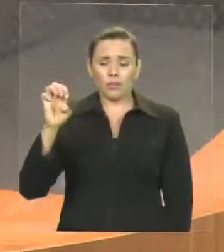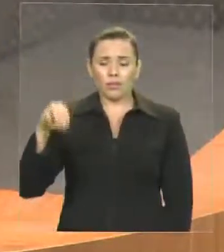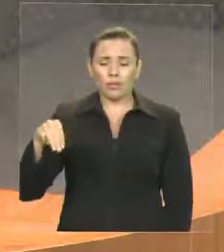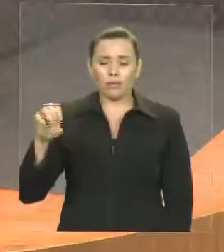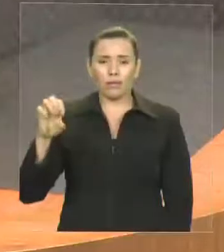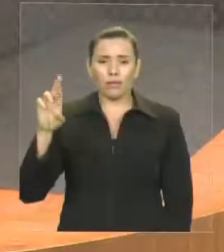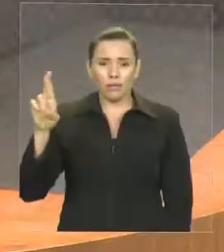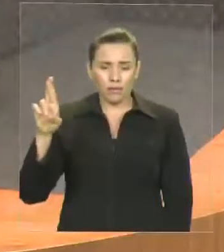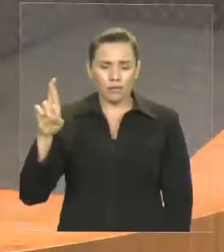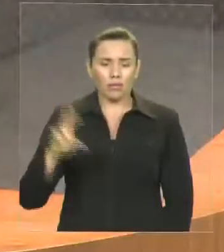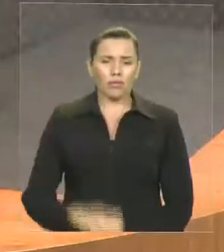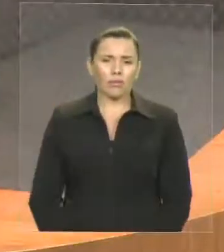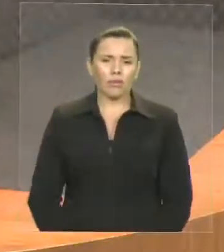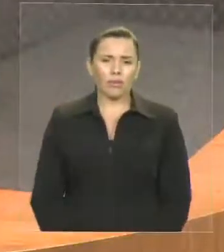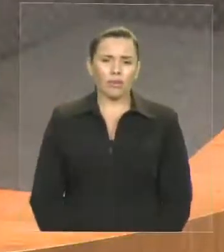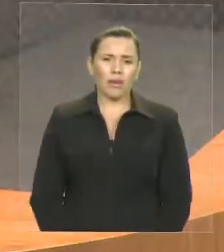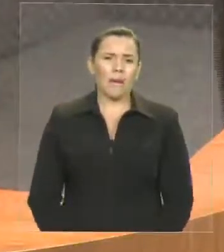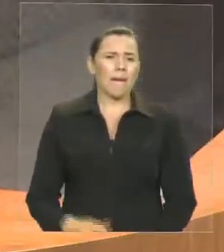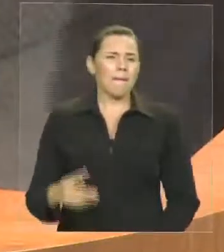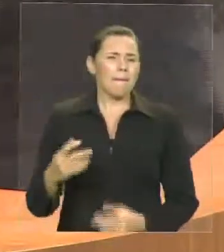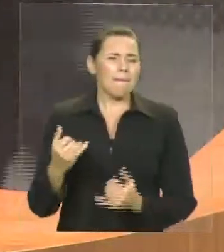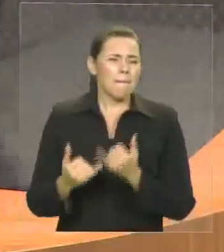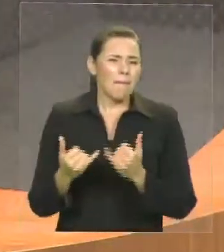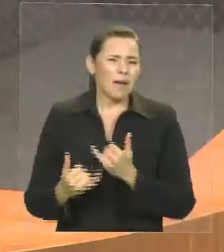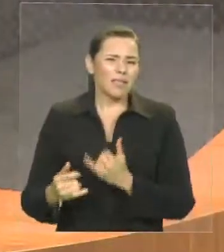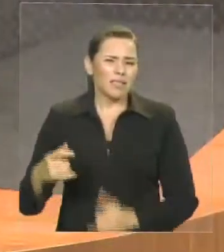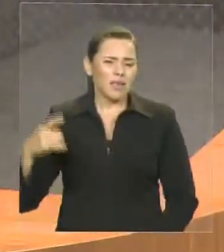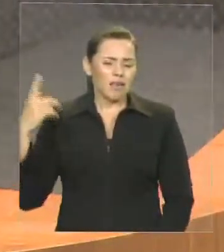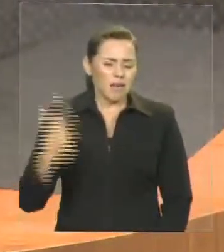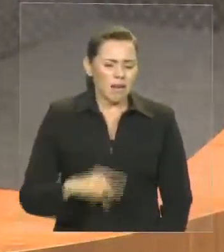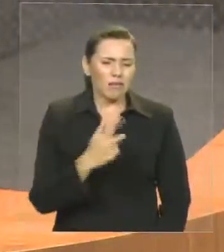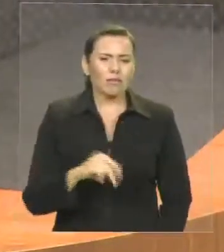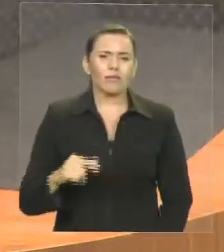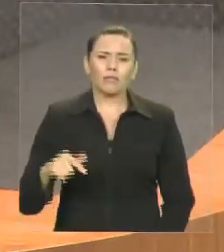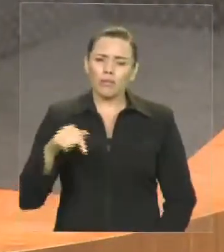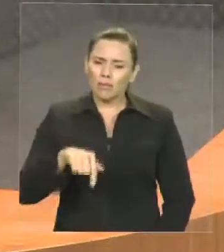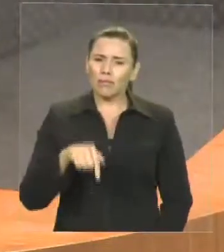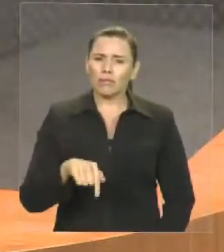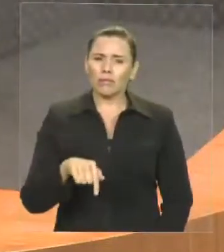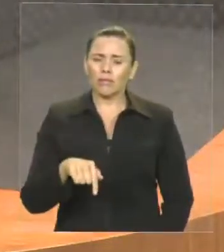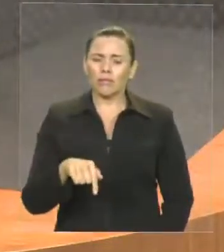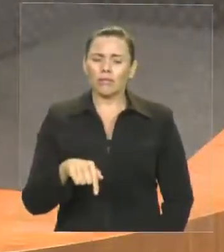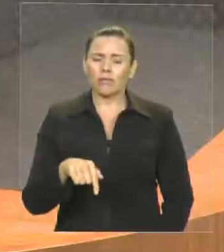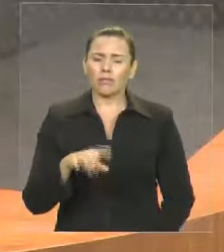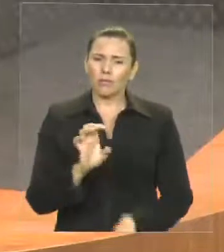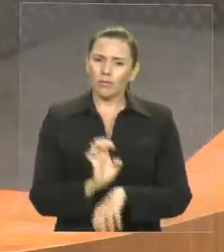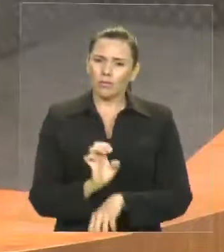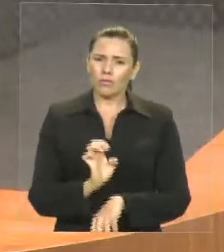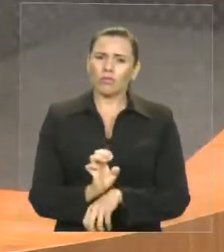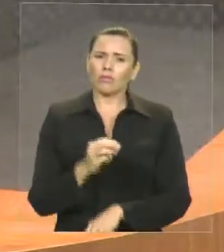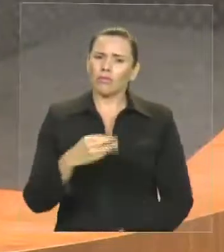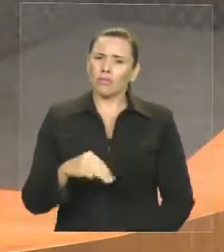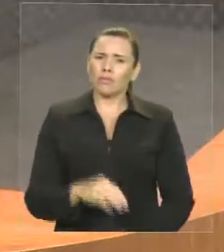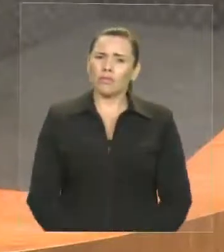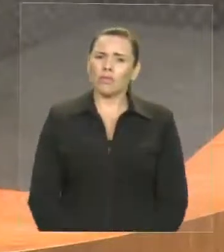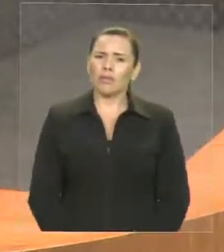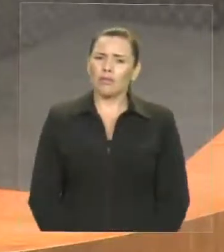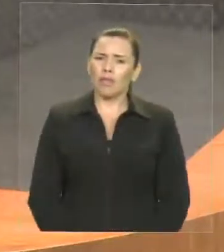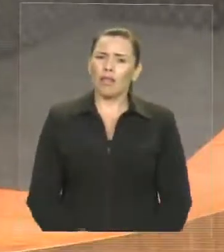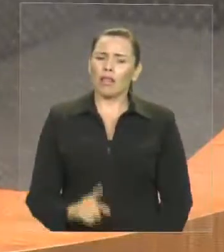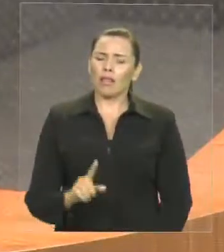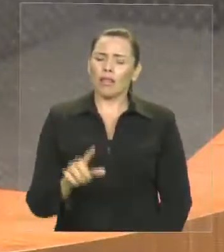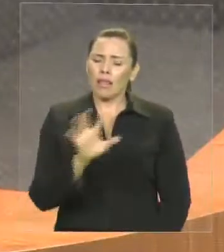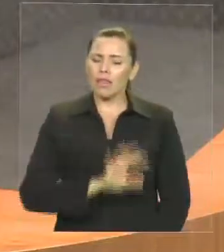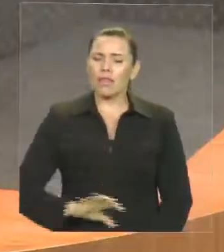de essencial, aquilo que há de mais sagrado, que é a educação. Quanto mais a educação